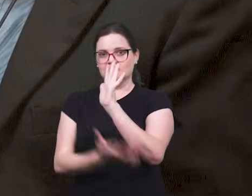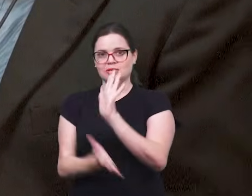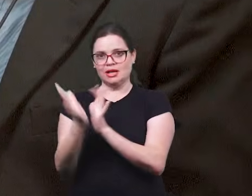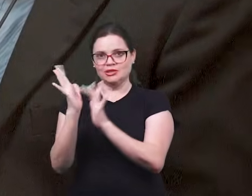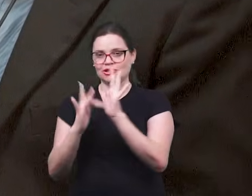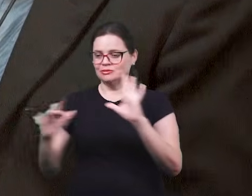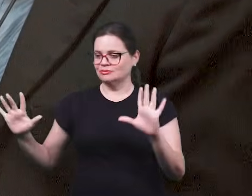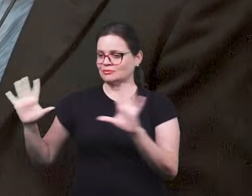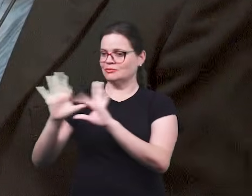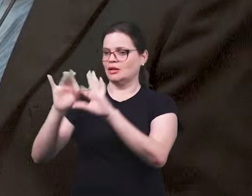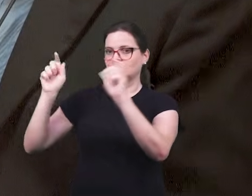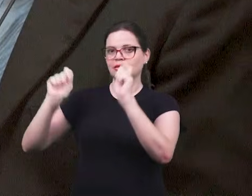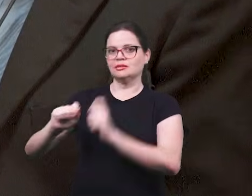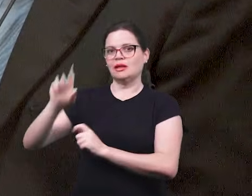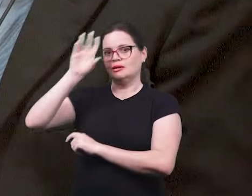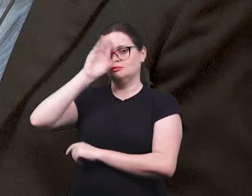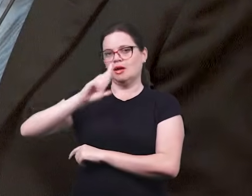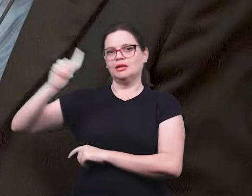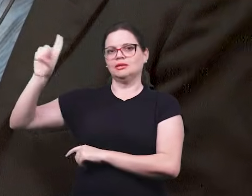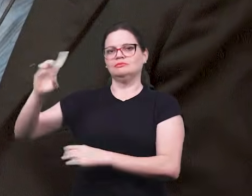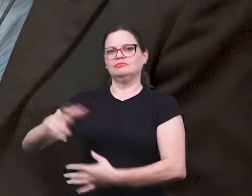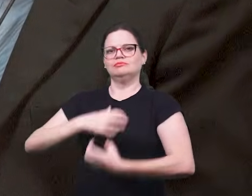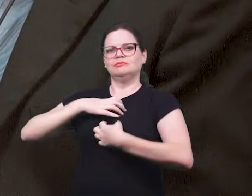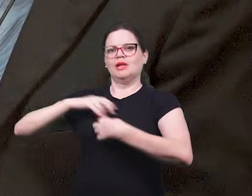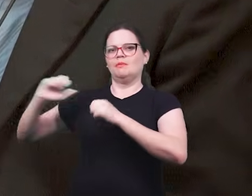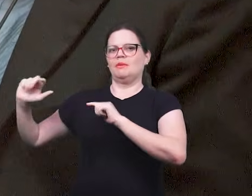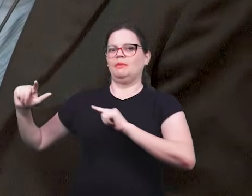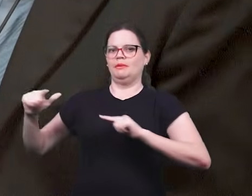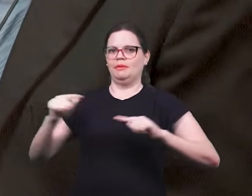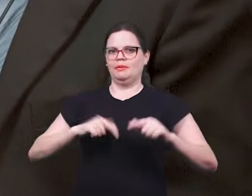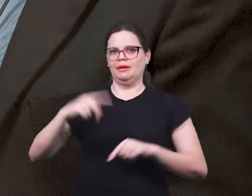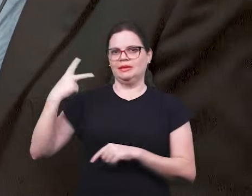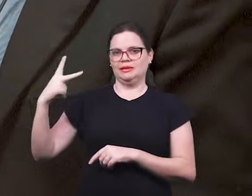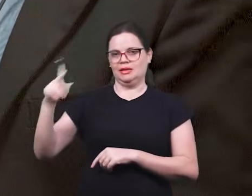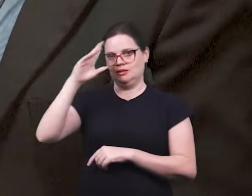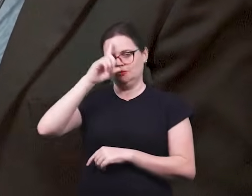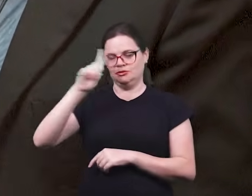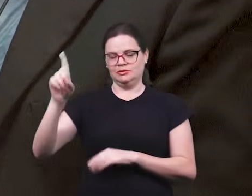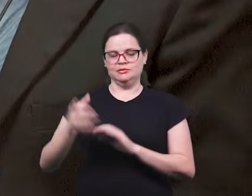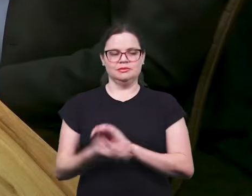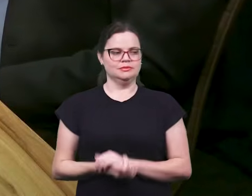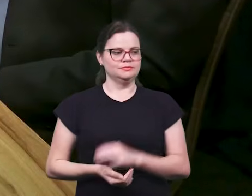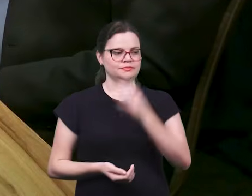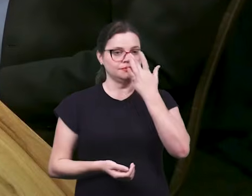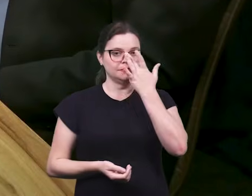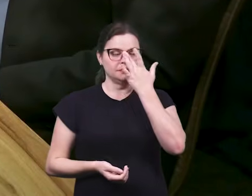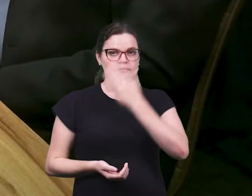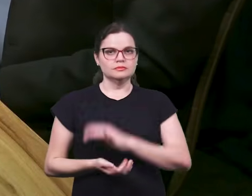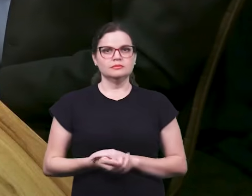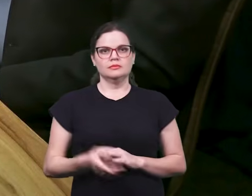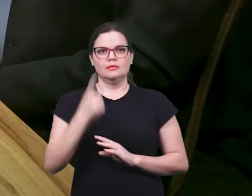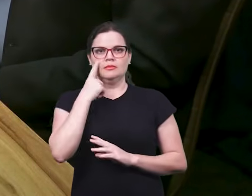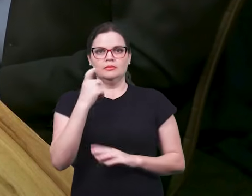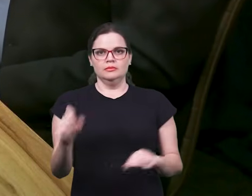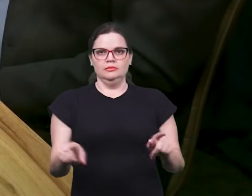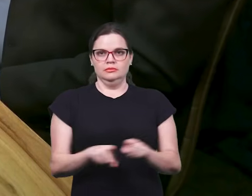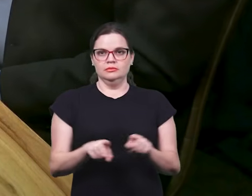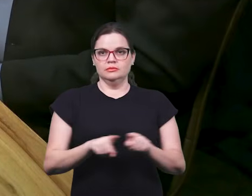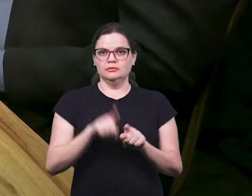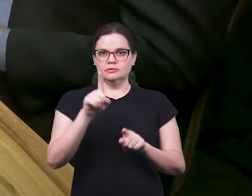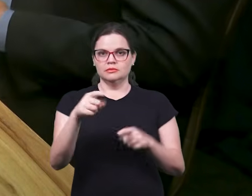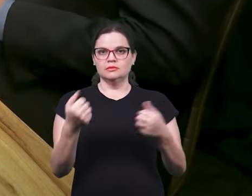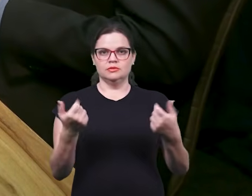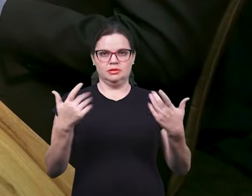ousadia, e ver a glória de Deus. Glória a Jesus. É interessante que você falou